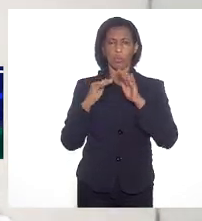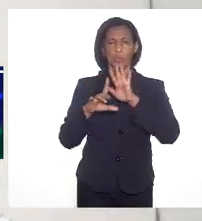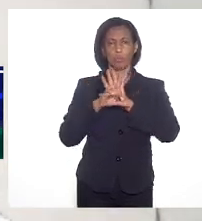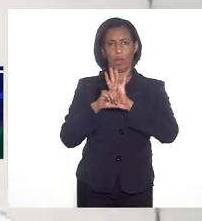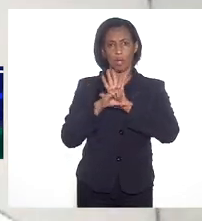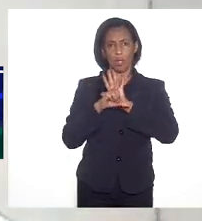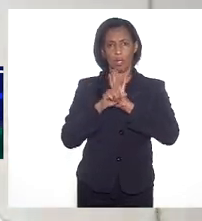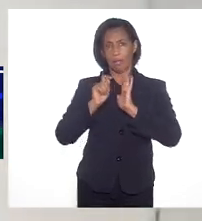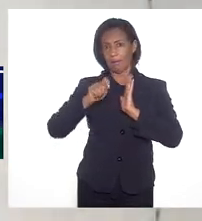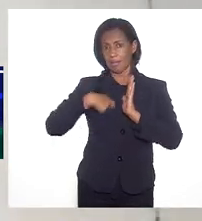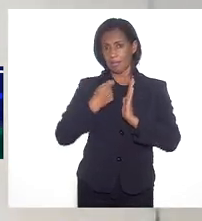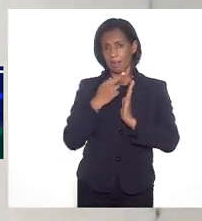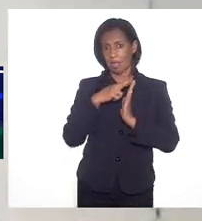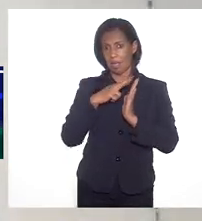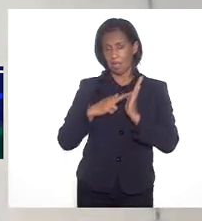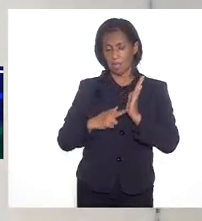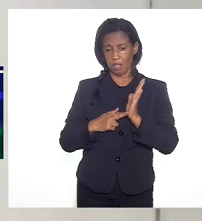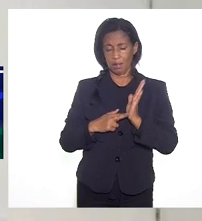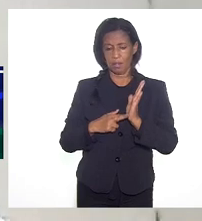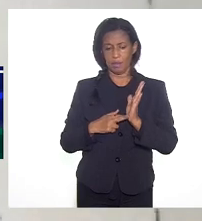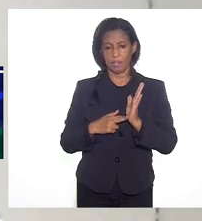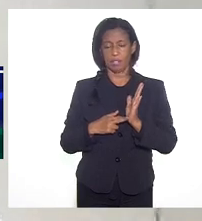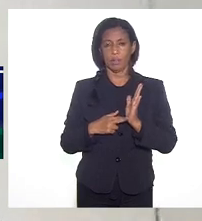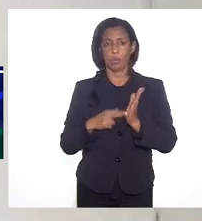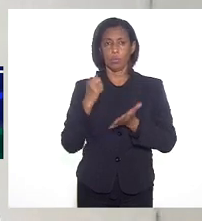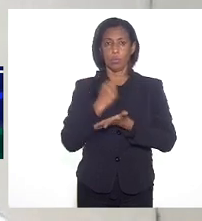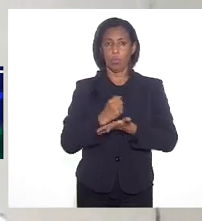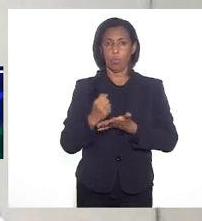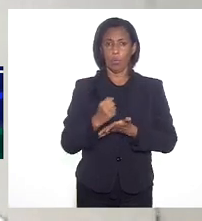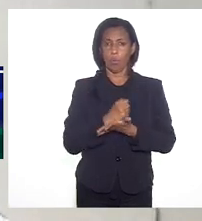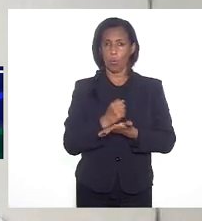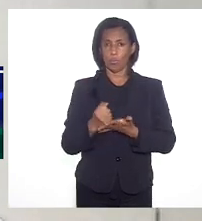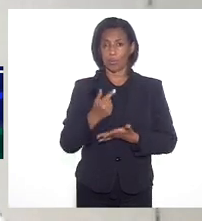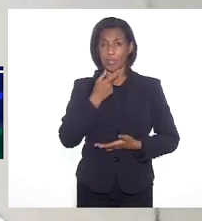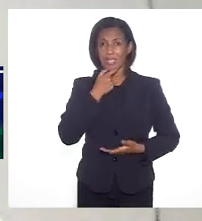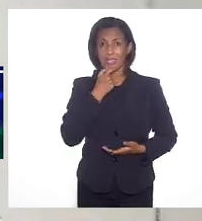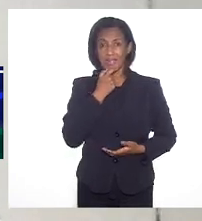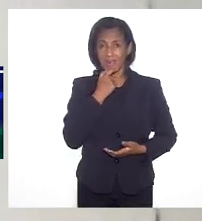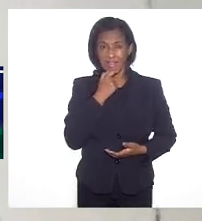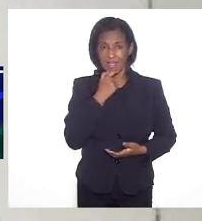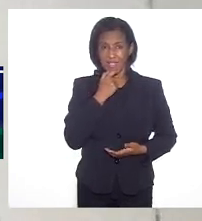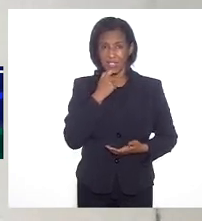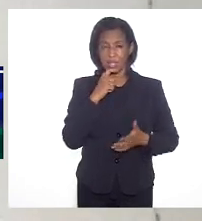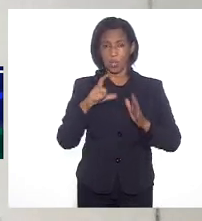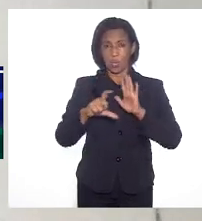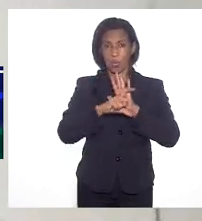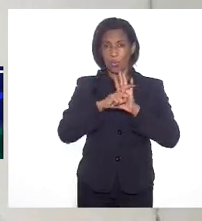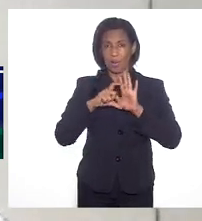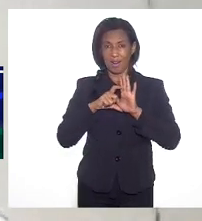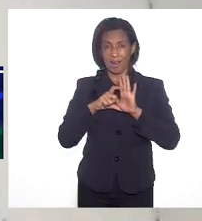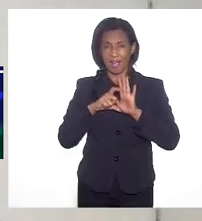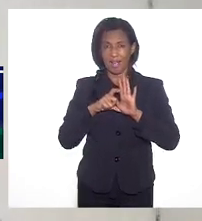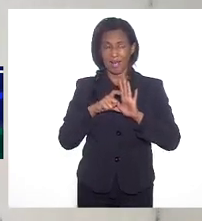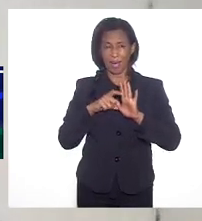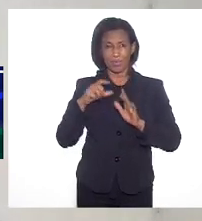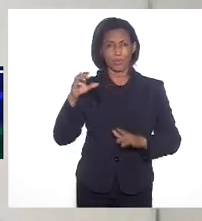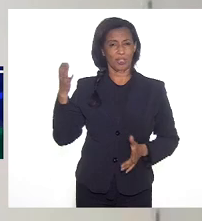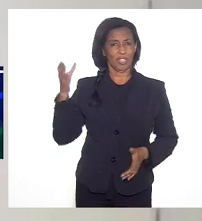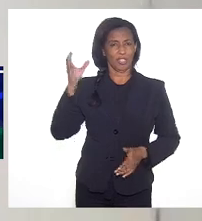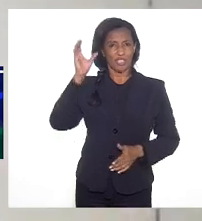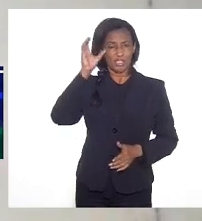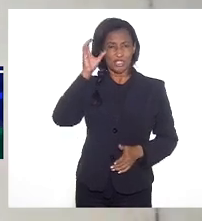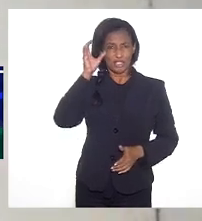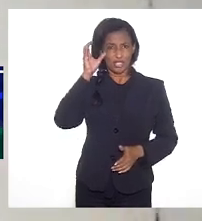assinar um relatório um contrato em inglês com cláusulas draconianas burlaram a